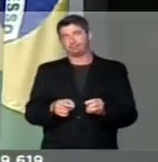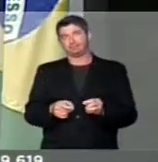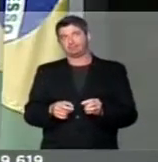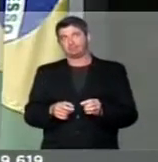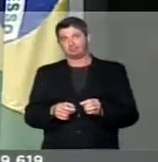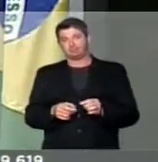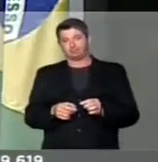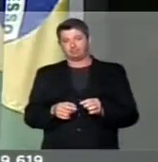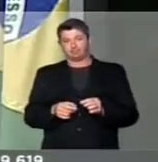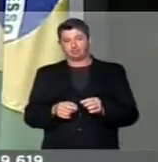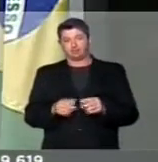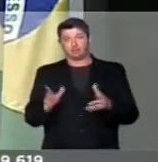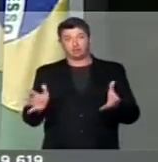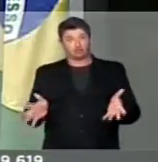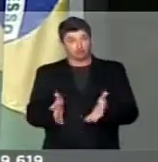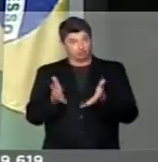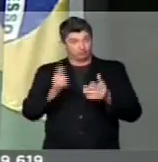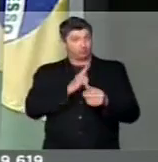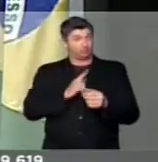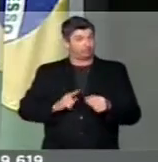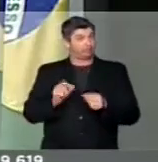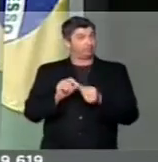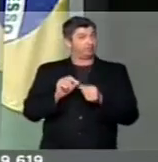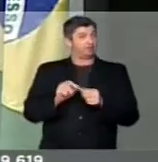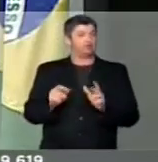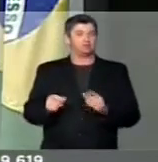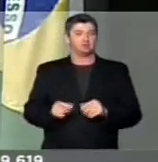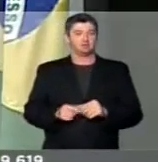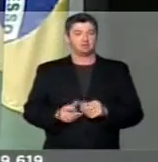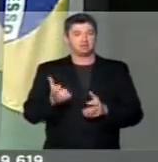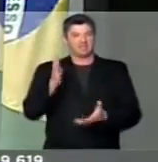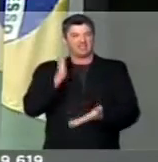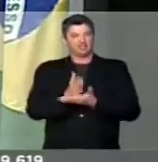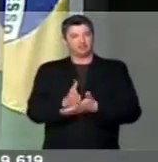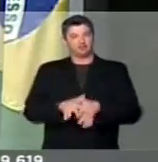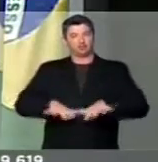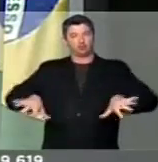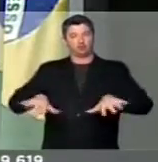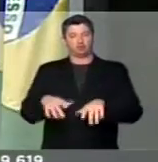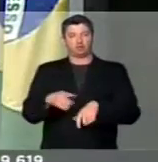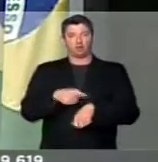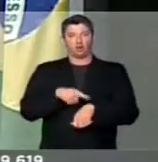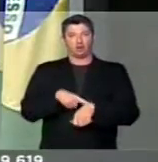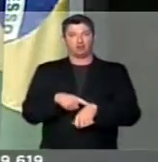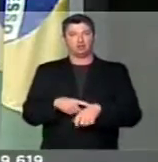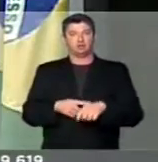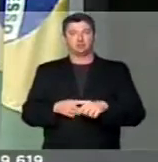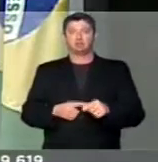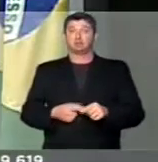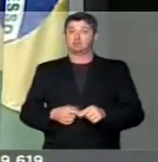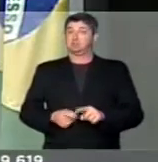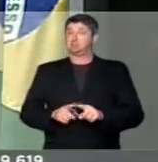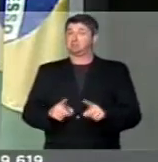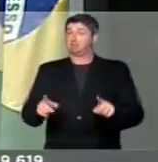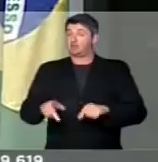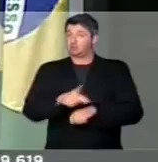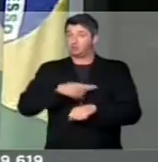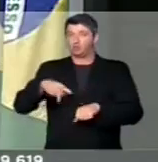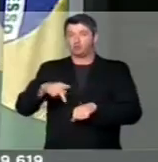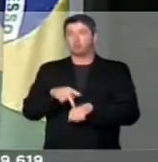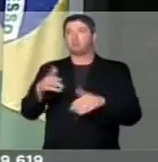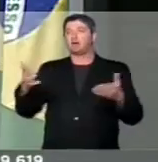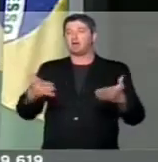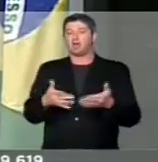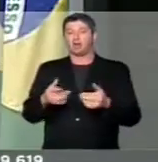Por estímulo, inclusive, do governo, querendo dividir o país o tempo todo. Mas o país já se